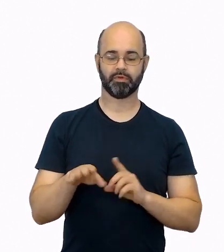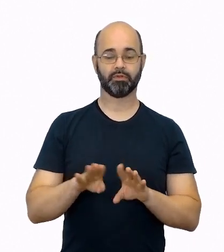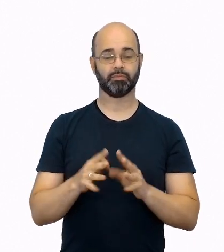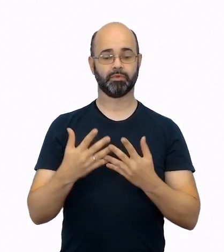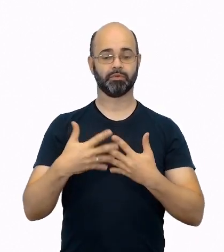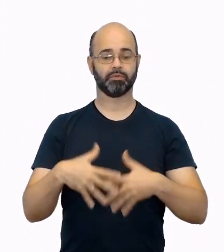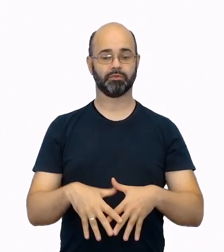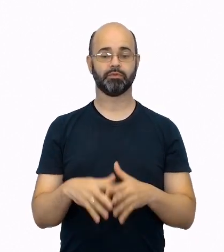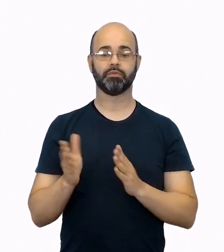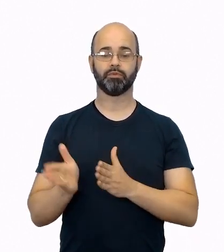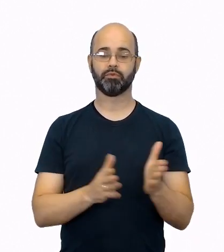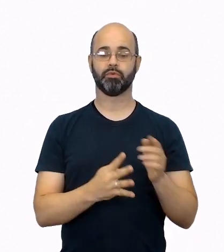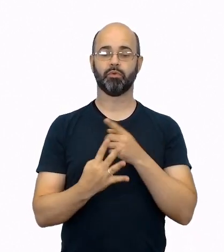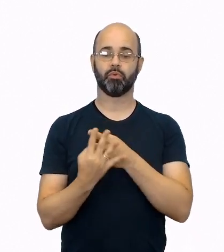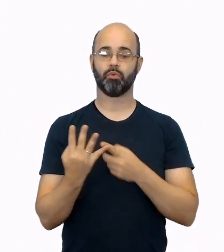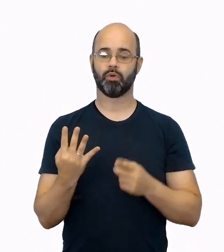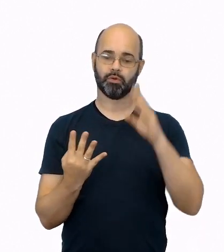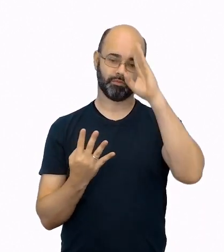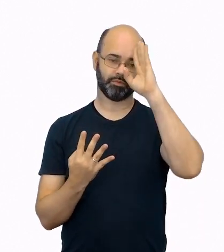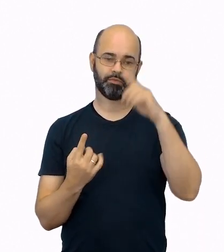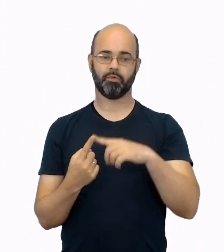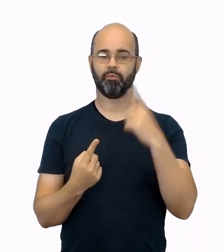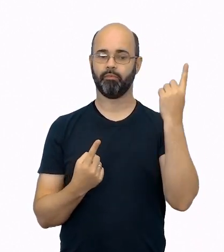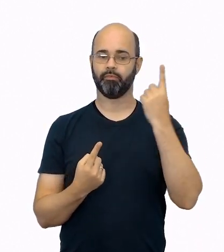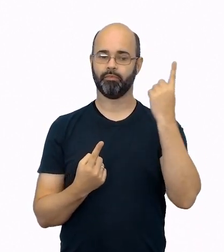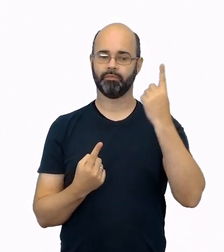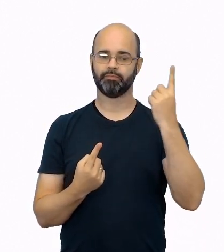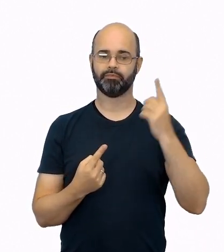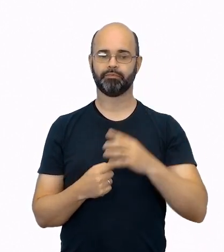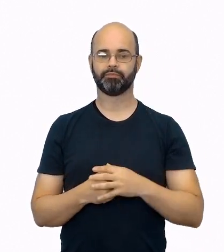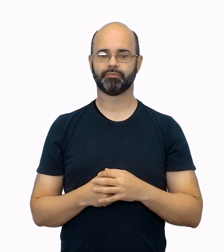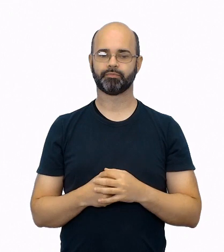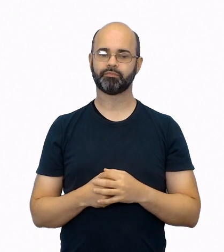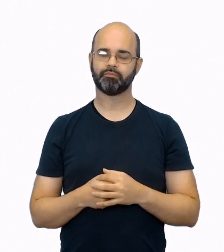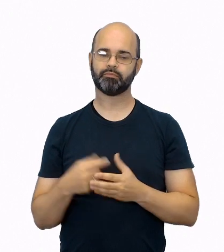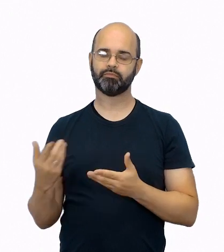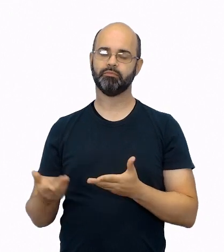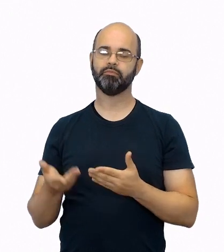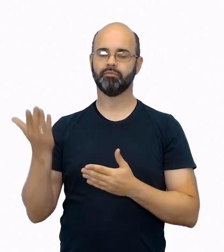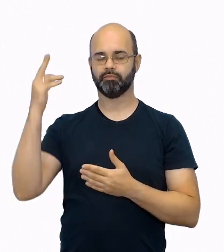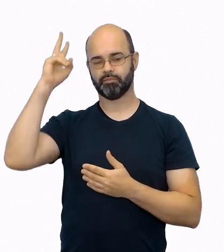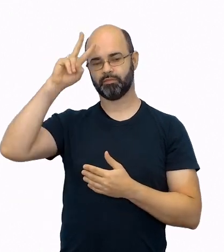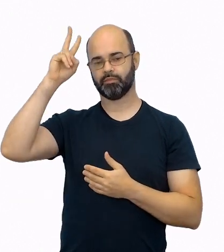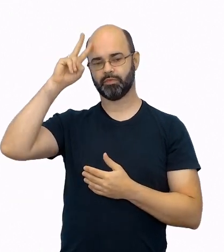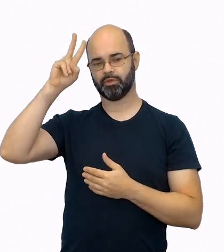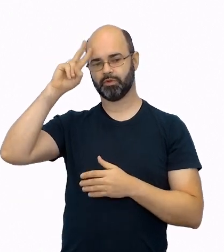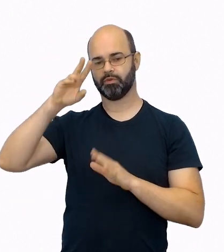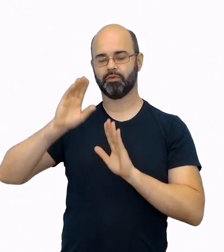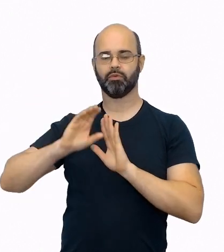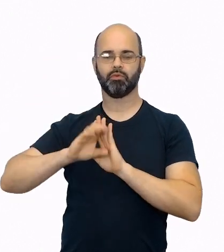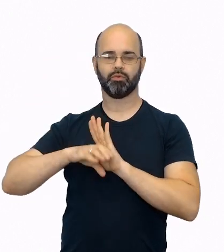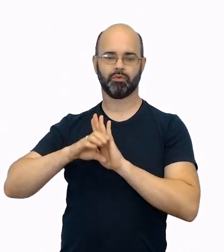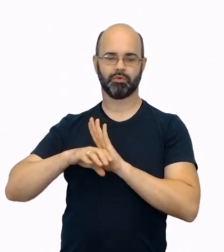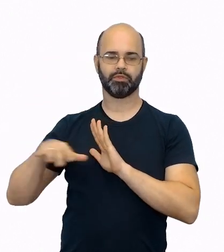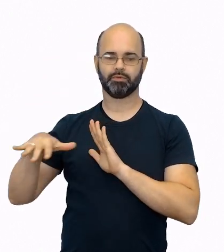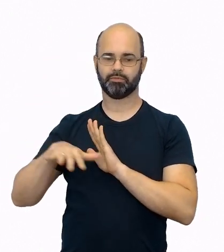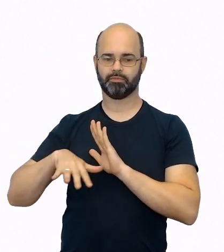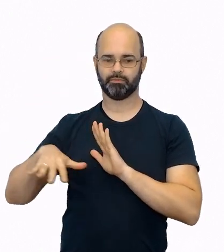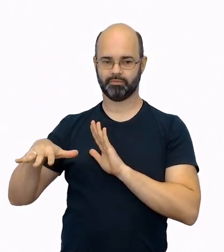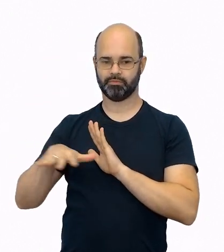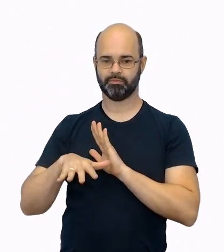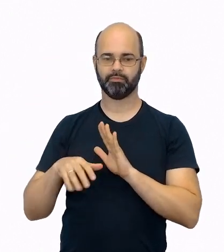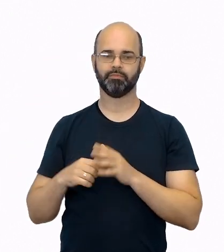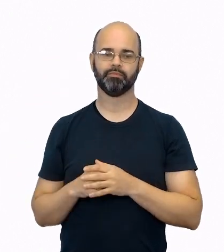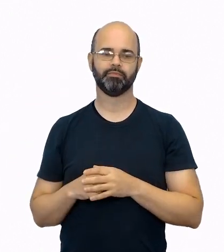estruturado em 4 etapas principais. A primeira etapa vem com uma proposta de resgate de concepções dos ambientes, né, onde